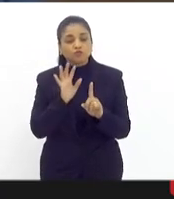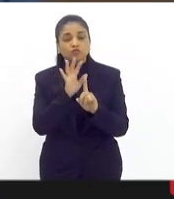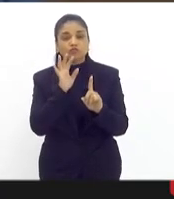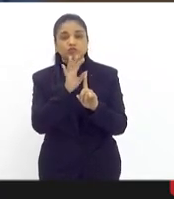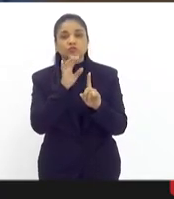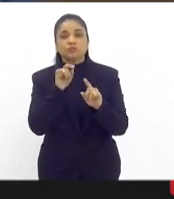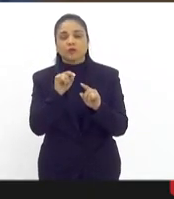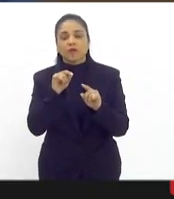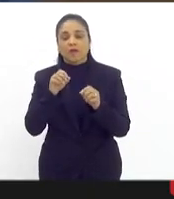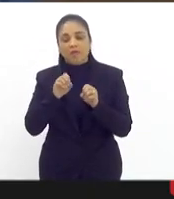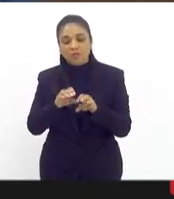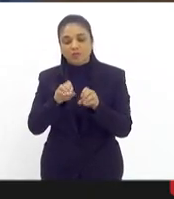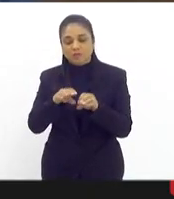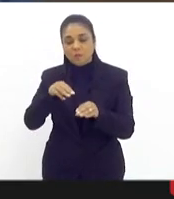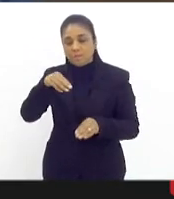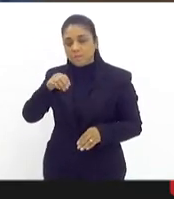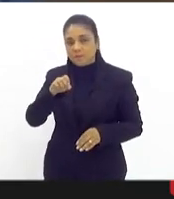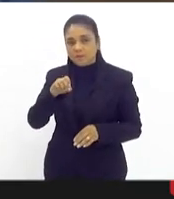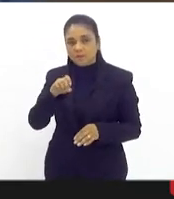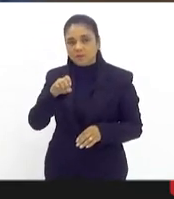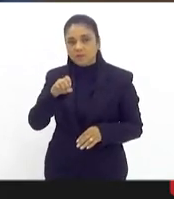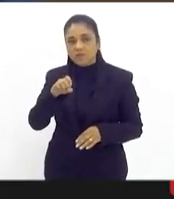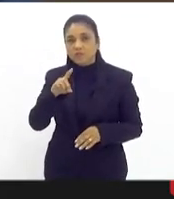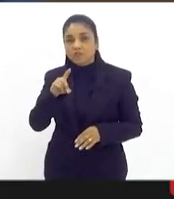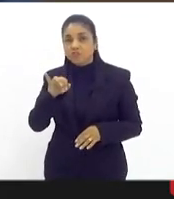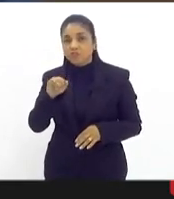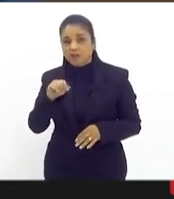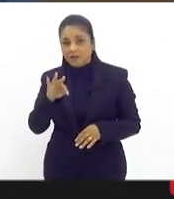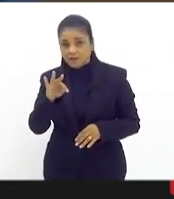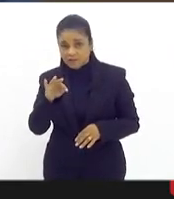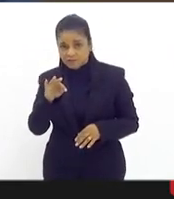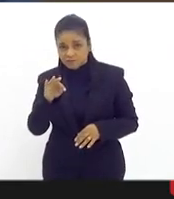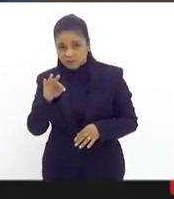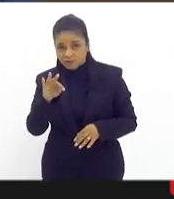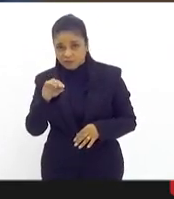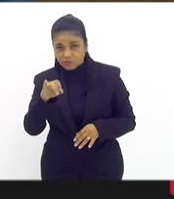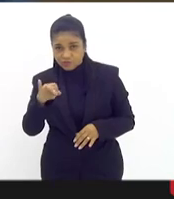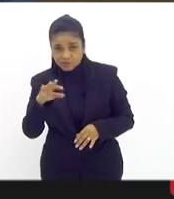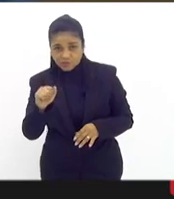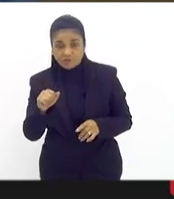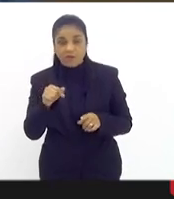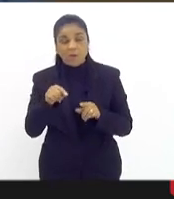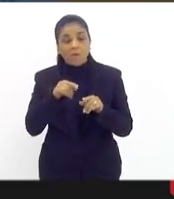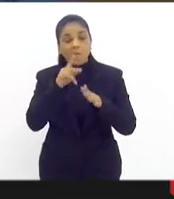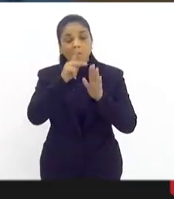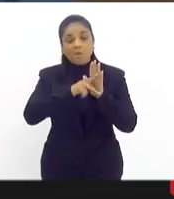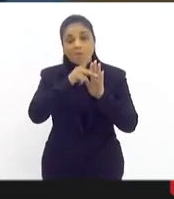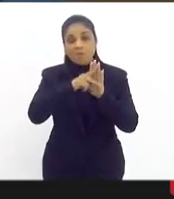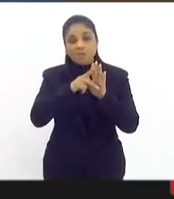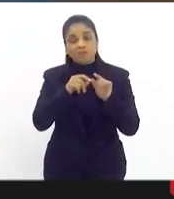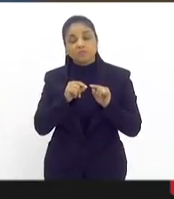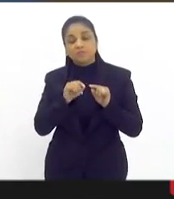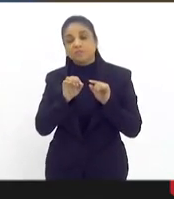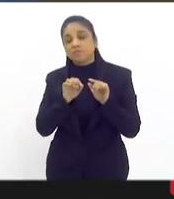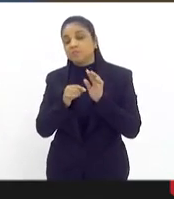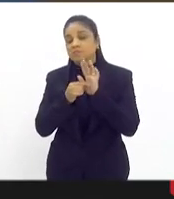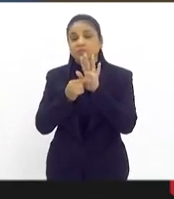educação midiática. Isso é muito importante, tem a ver com o projeto apresentado pelo MINC. Porque